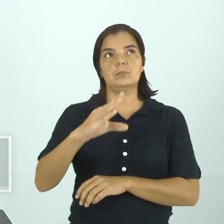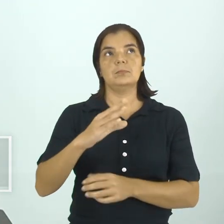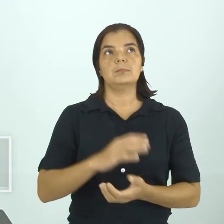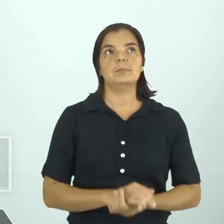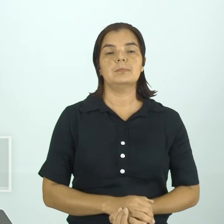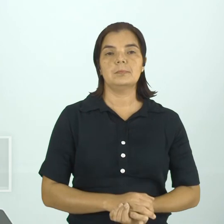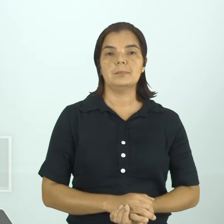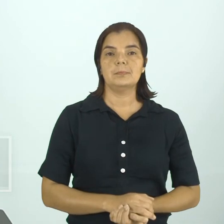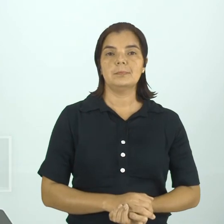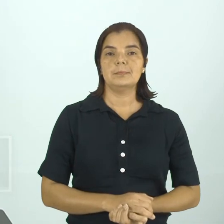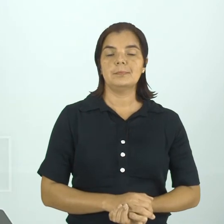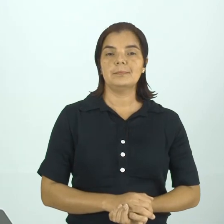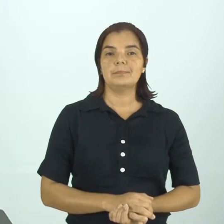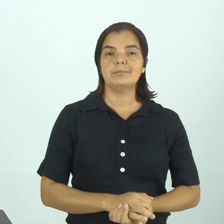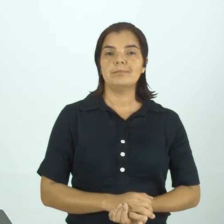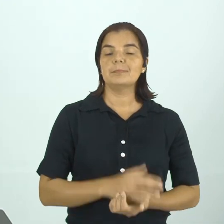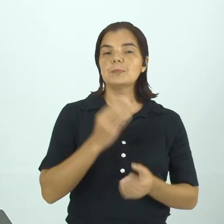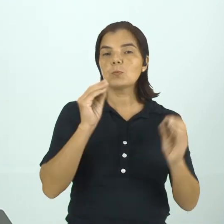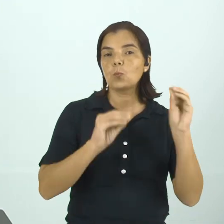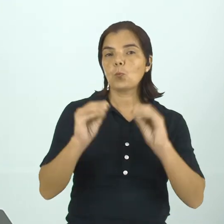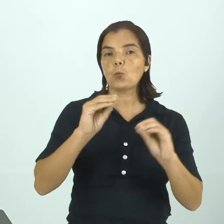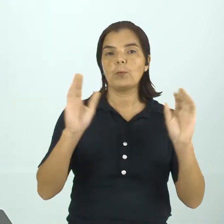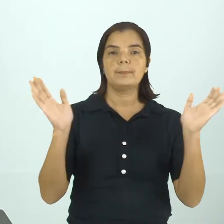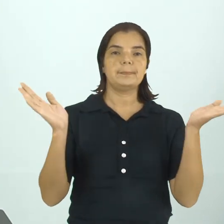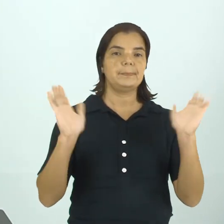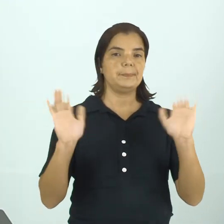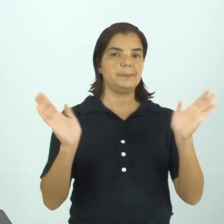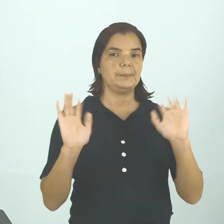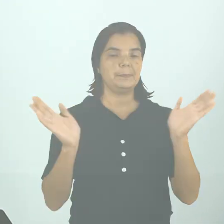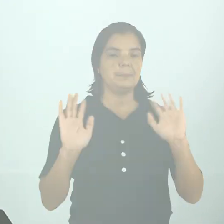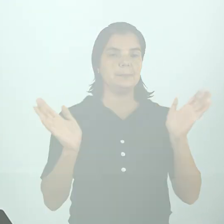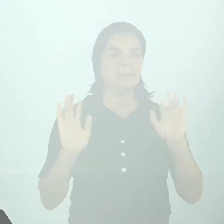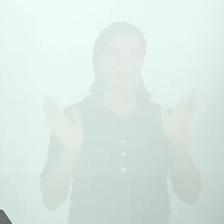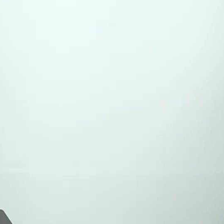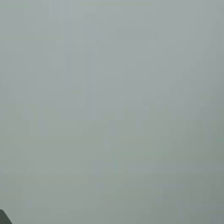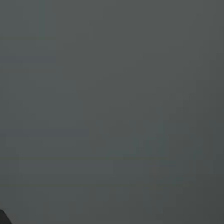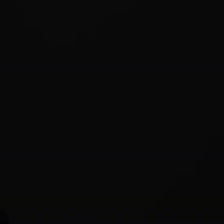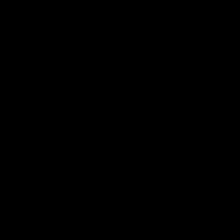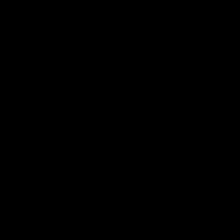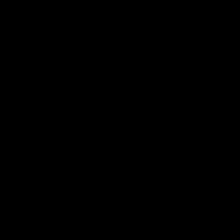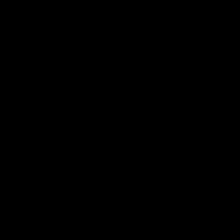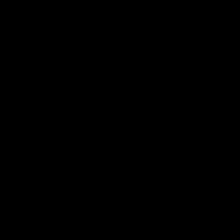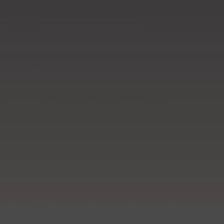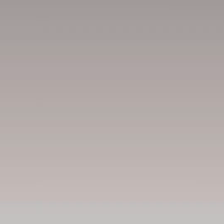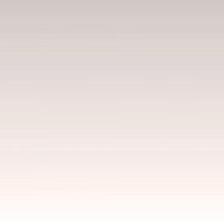Eduque. Eu fico por aqui. Um beijão para vocês e até lá. Tchau!